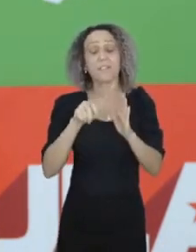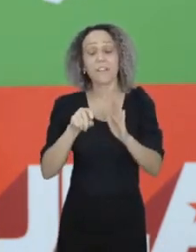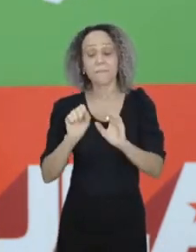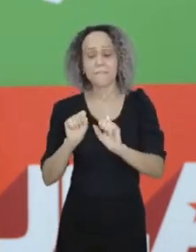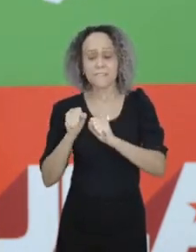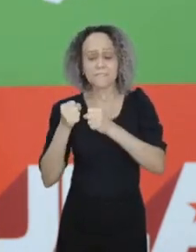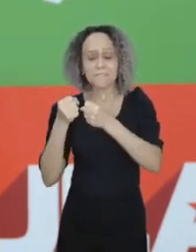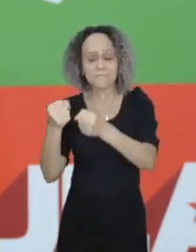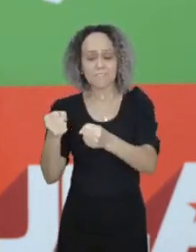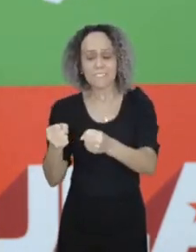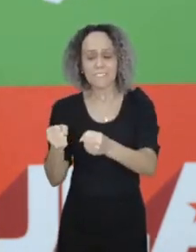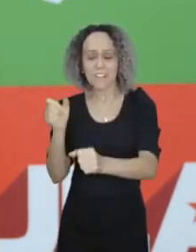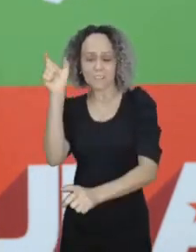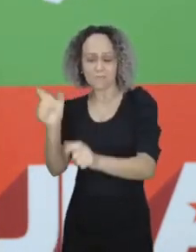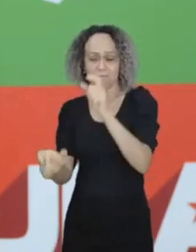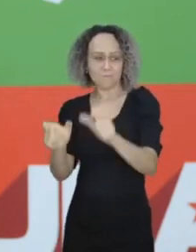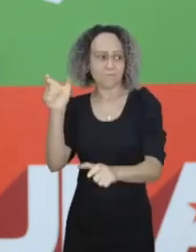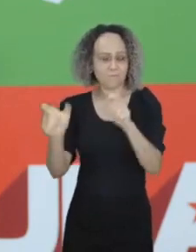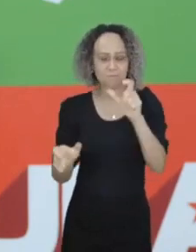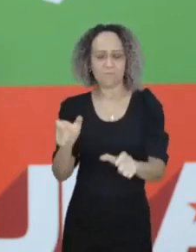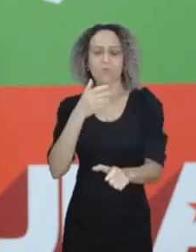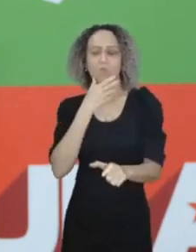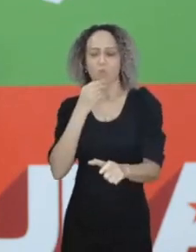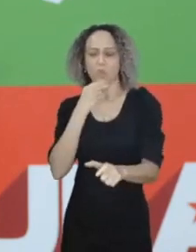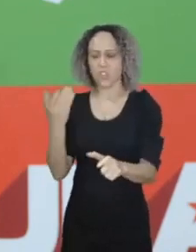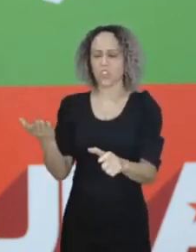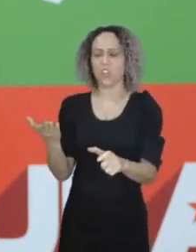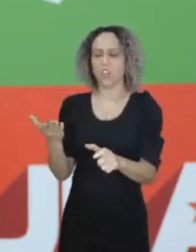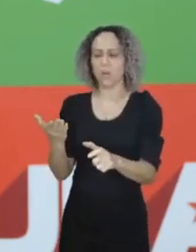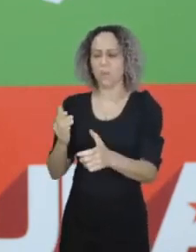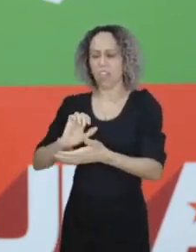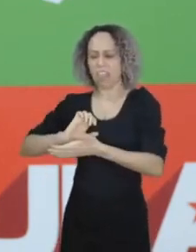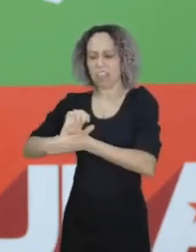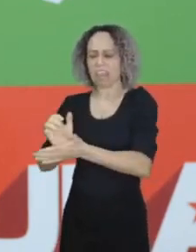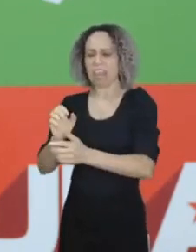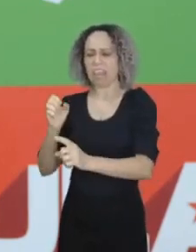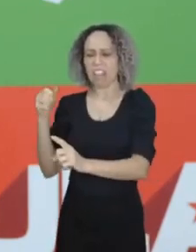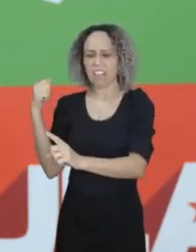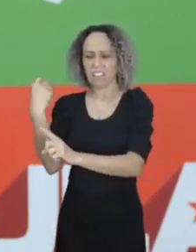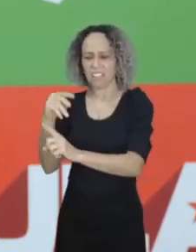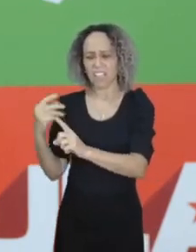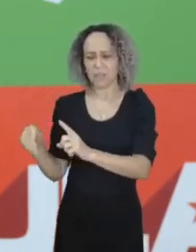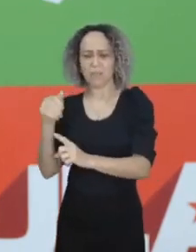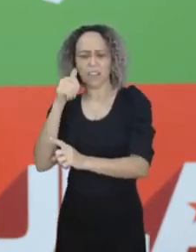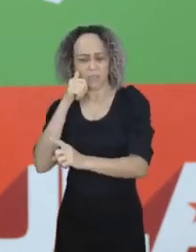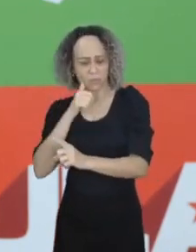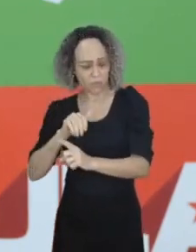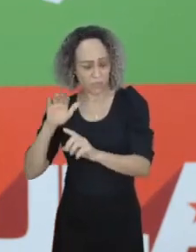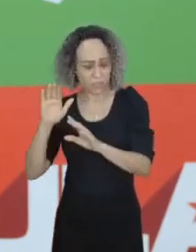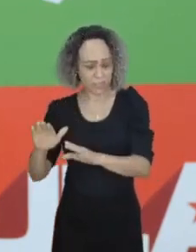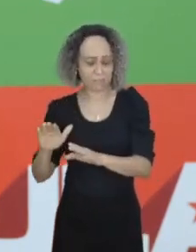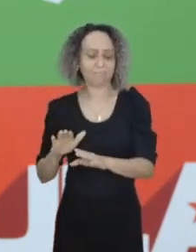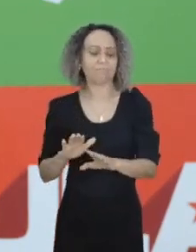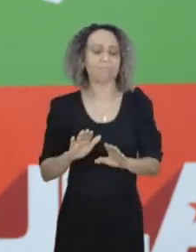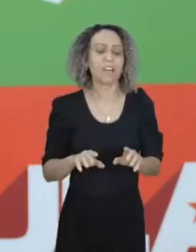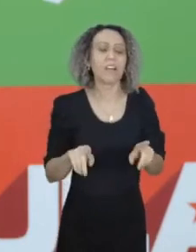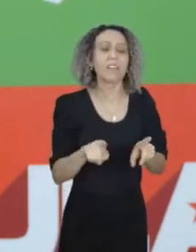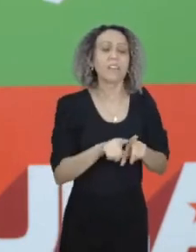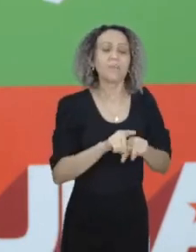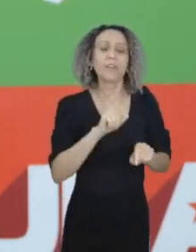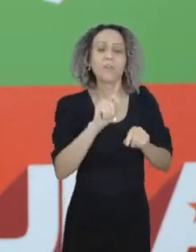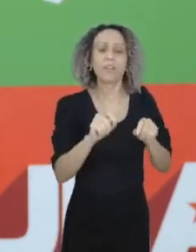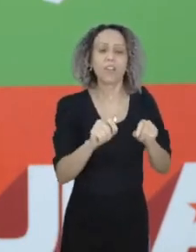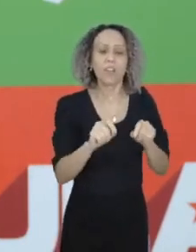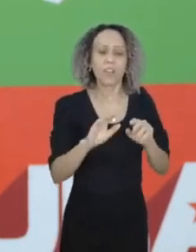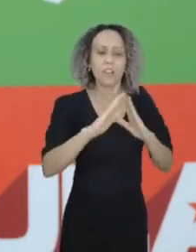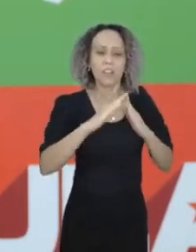de monitoramento eletrônico para a segurança pública escolas em tempo integral Marquei uma